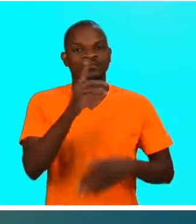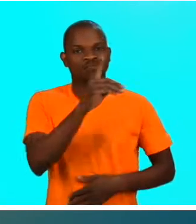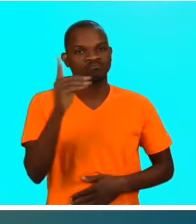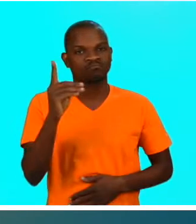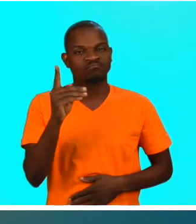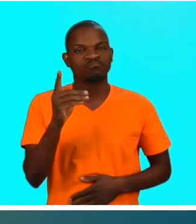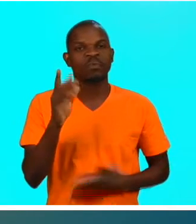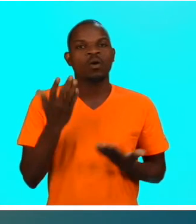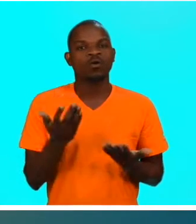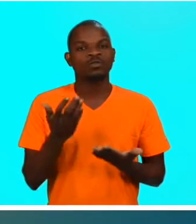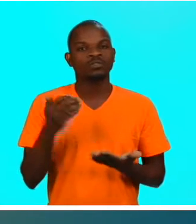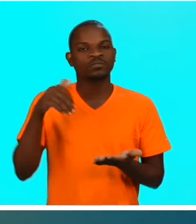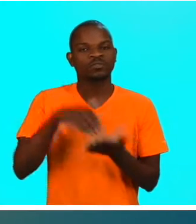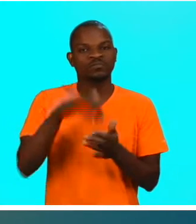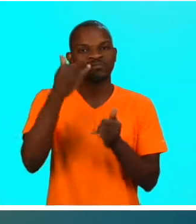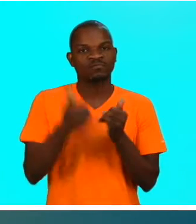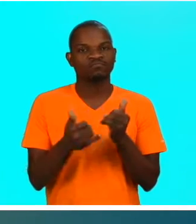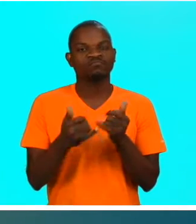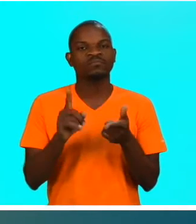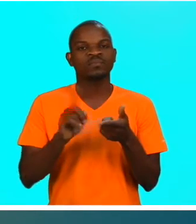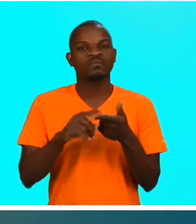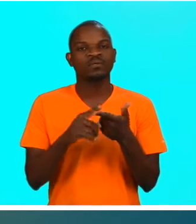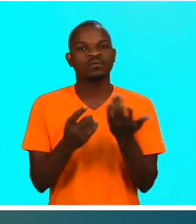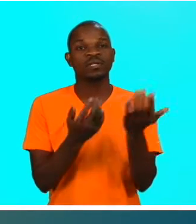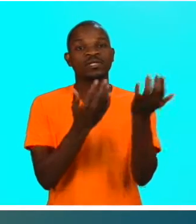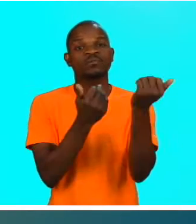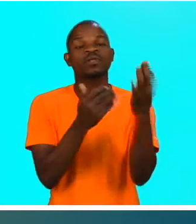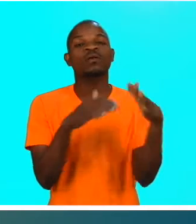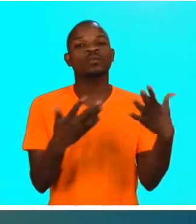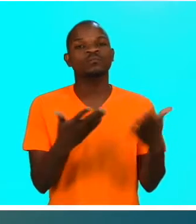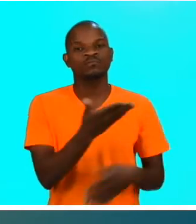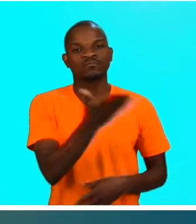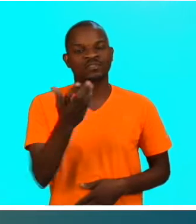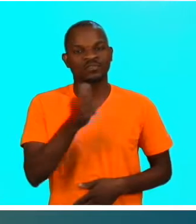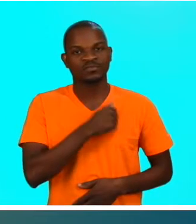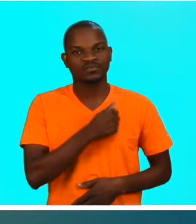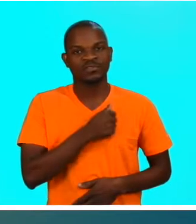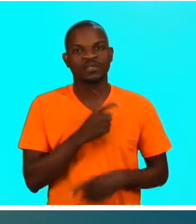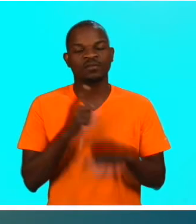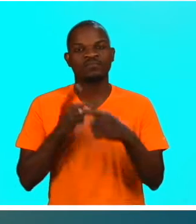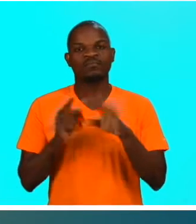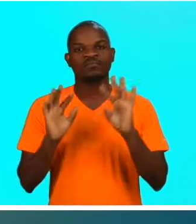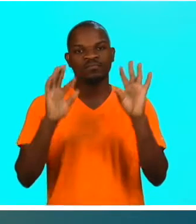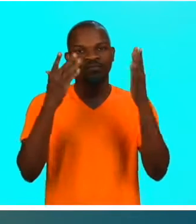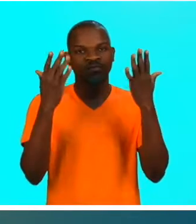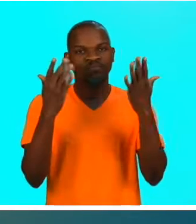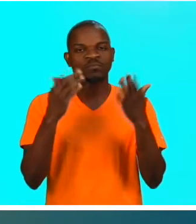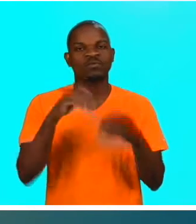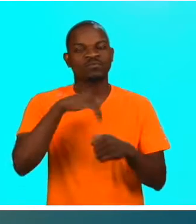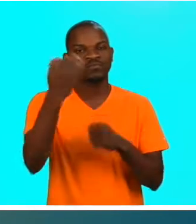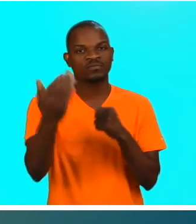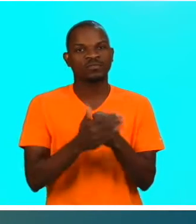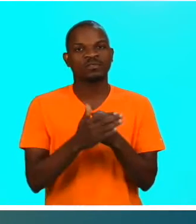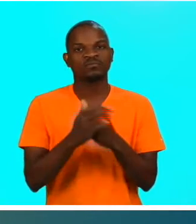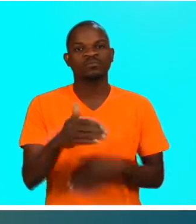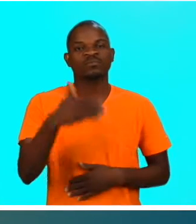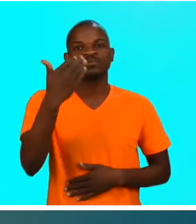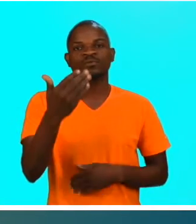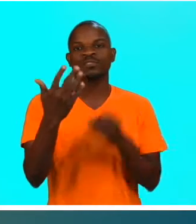deficiência. Moçambique Plus é tudo. Fica na esperança de ter gostado desta edição do Mais Vida.